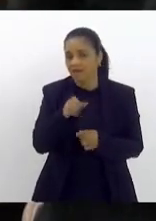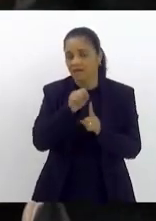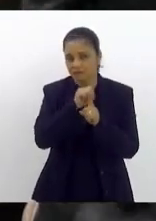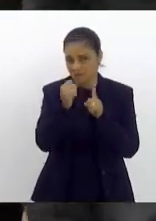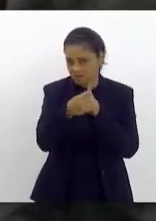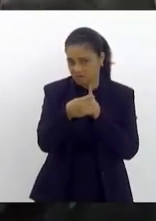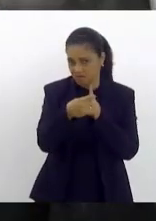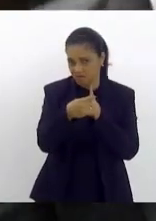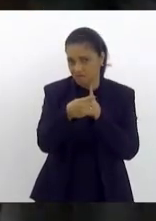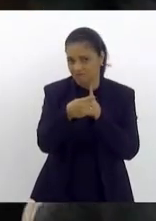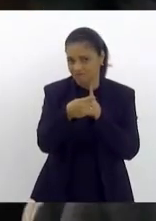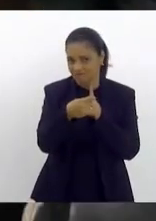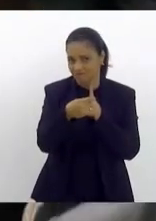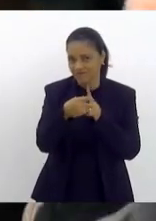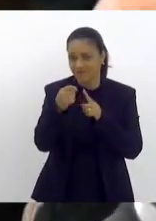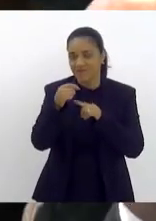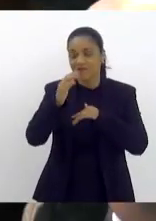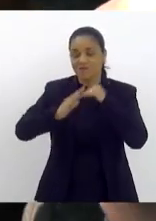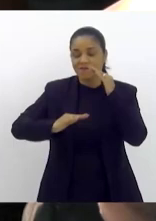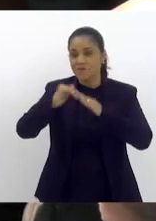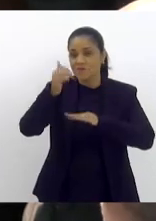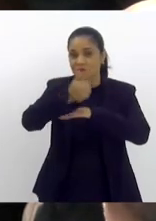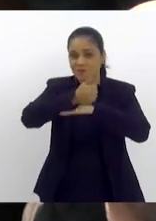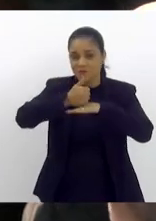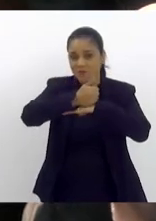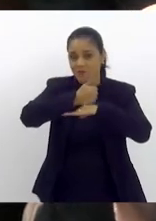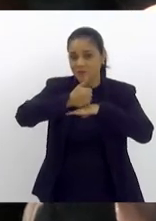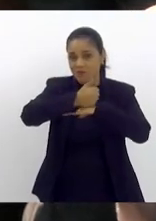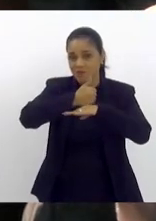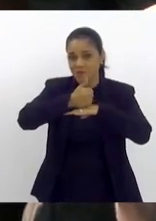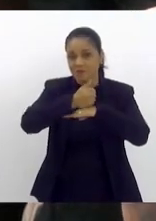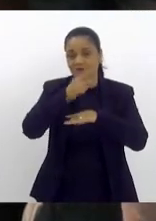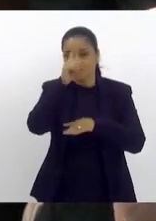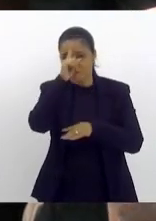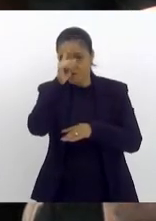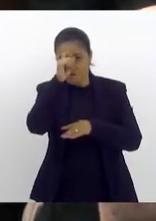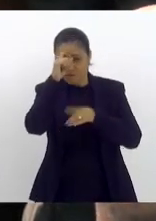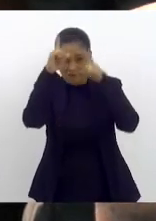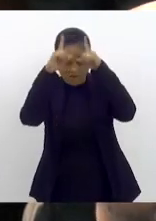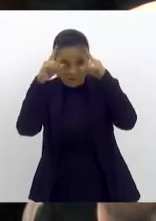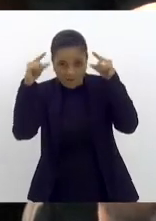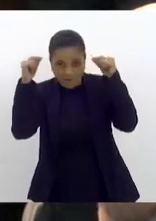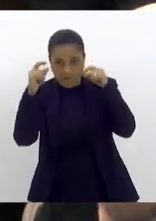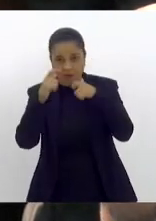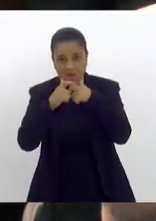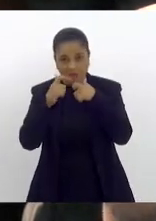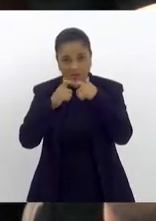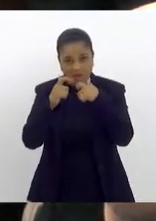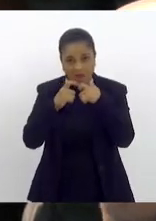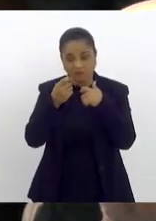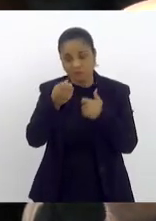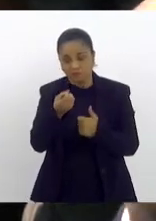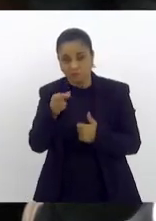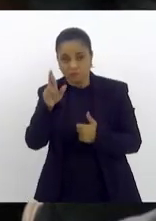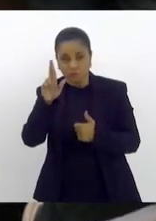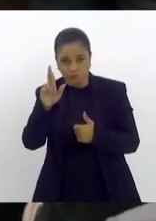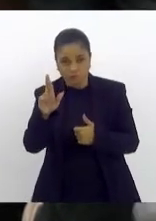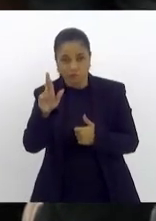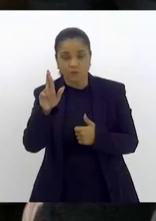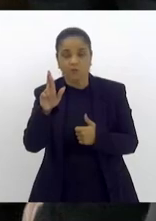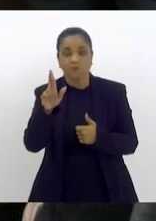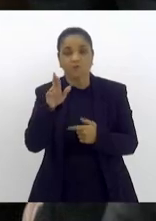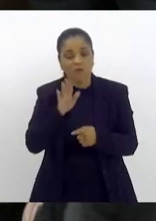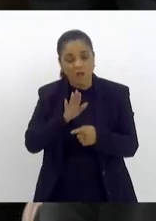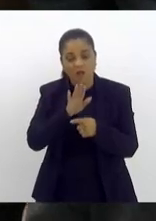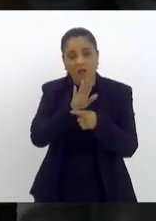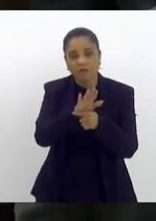sociedade, eram a categoria de branco, técnico enfermagem, enfermeiros, doutores, médicos, para poder